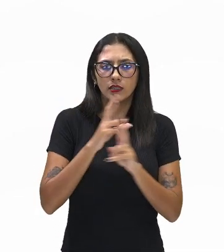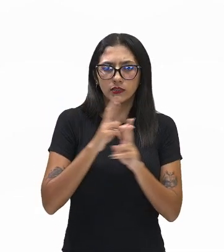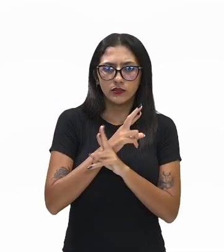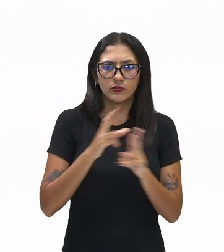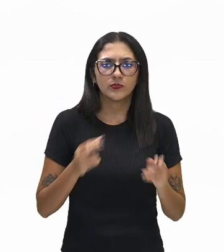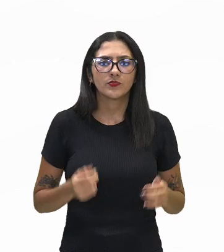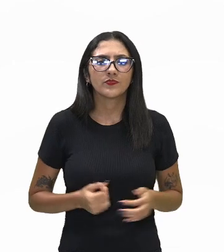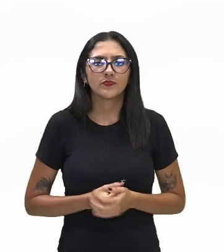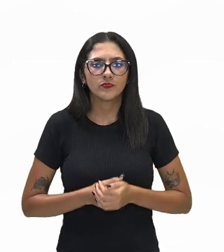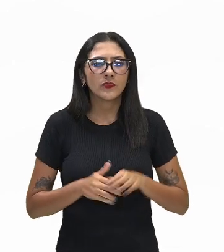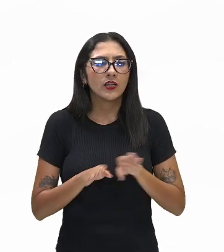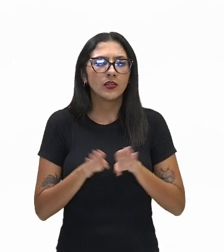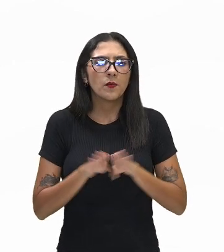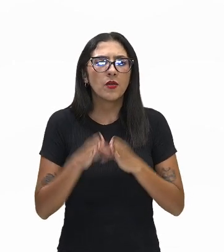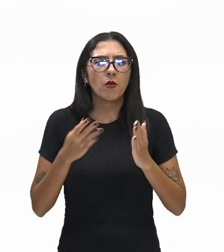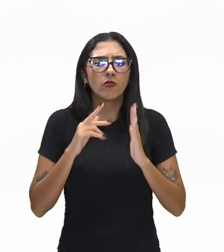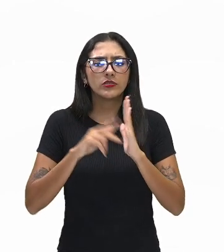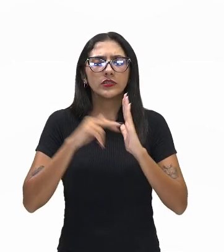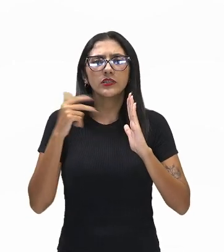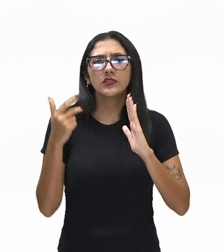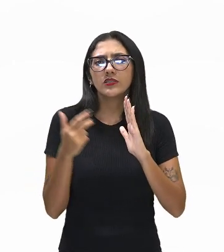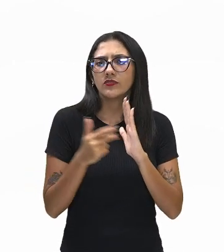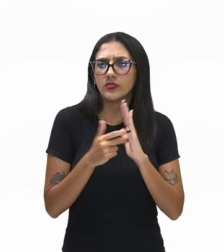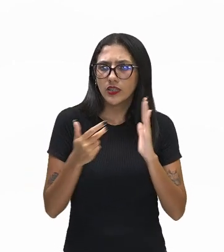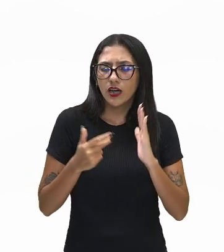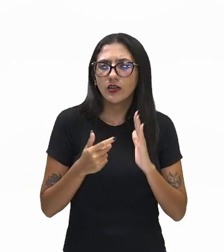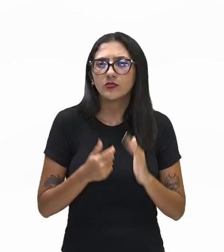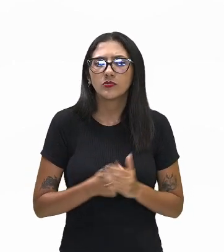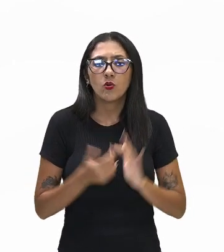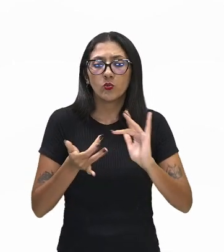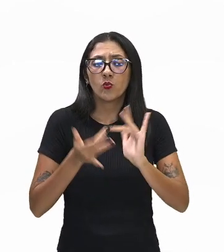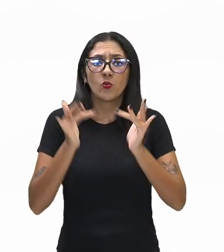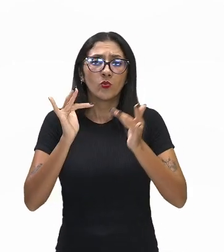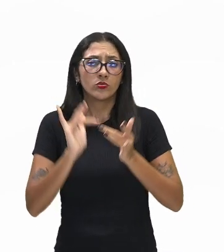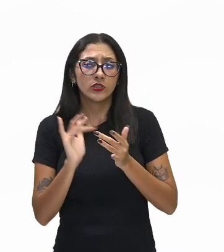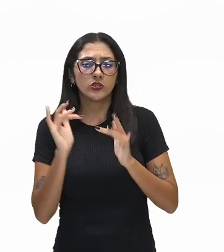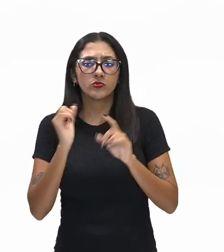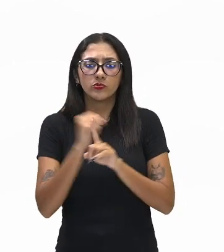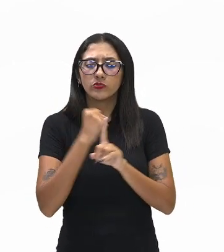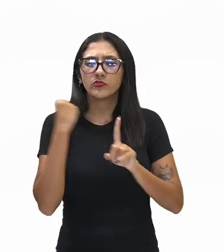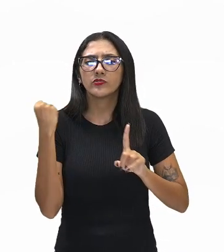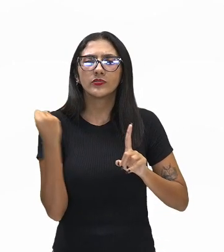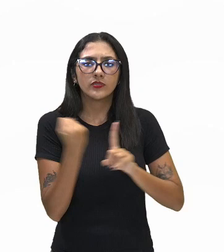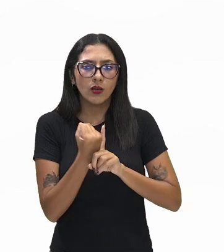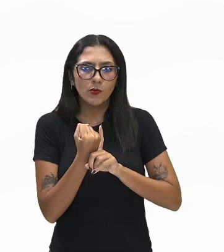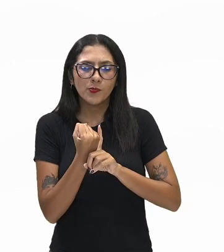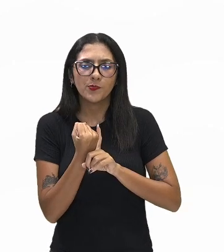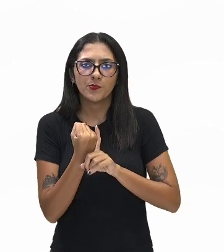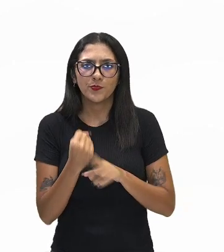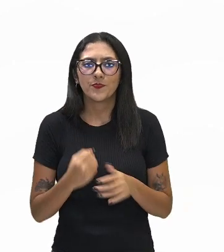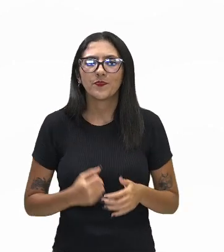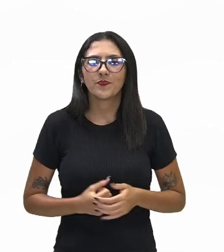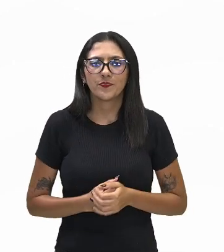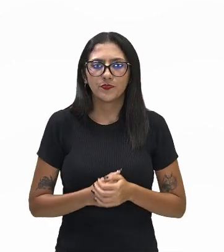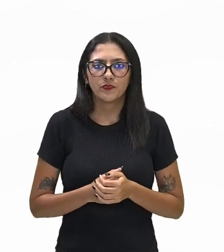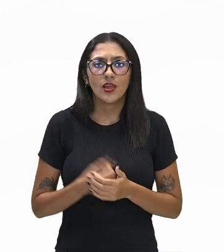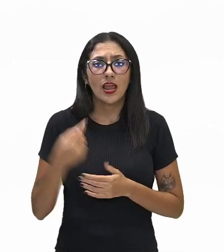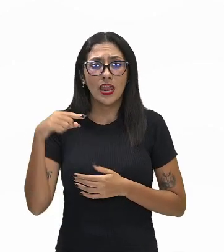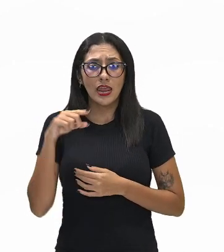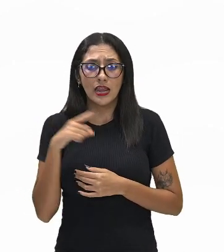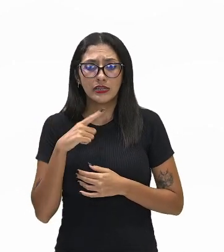que atribuem a elas no contexto social onde se inserem como jovens